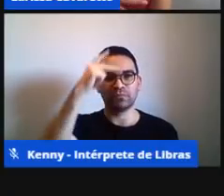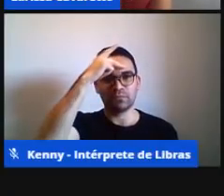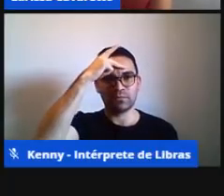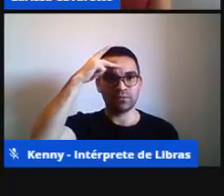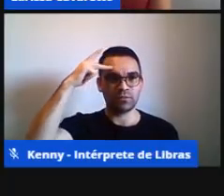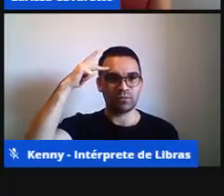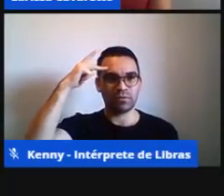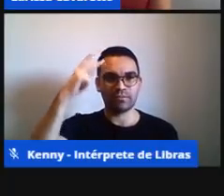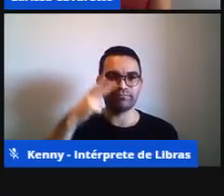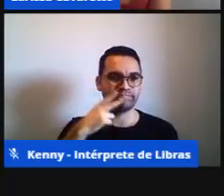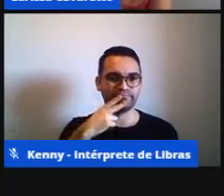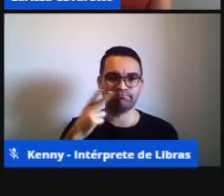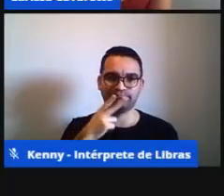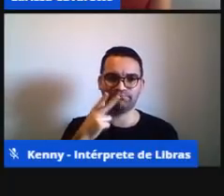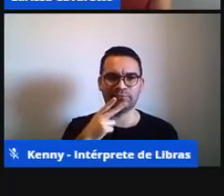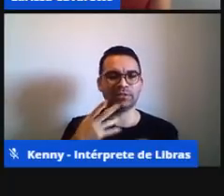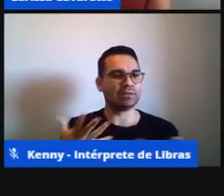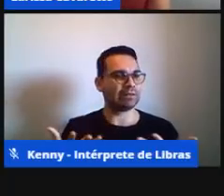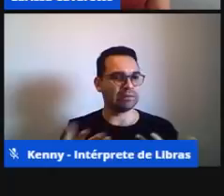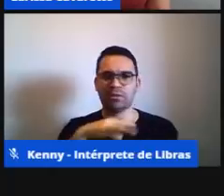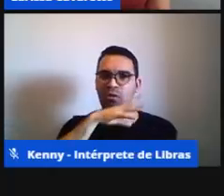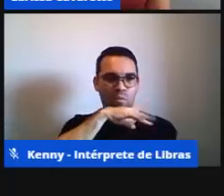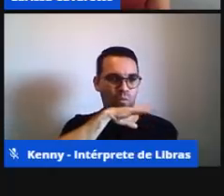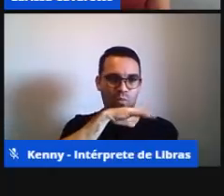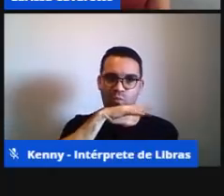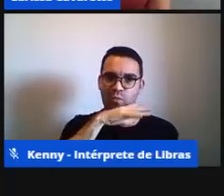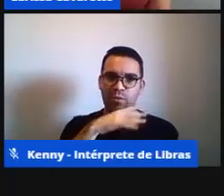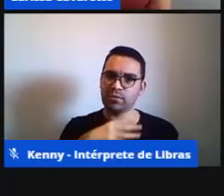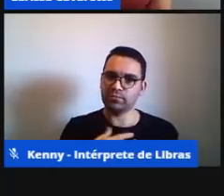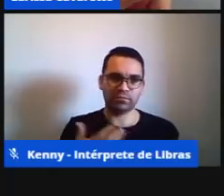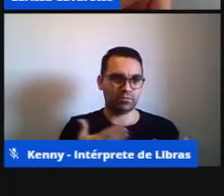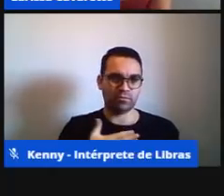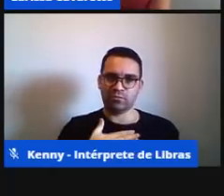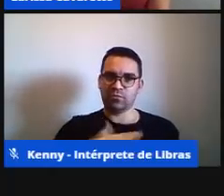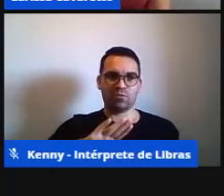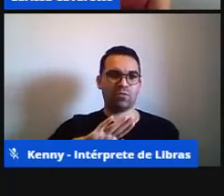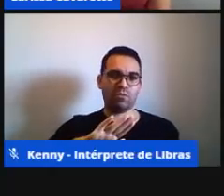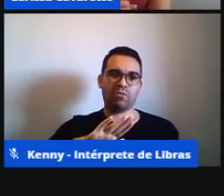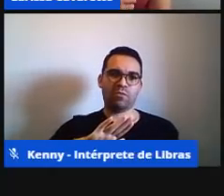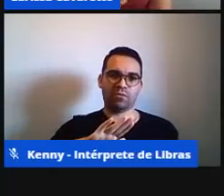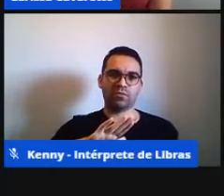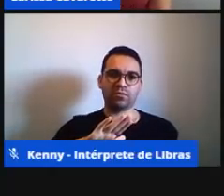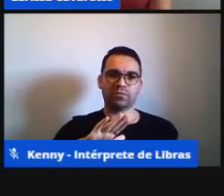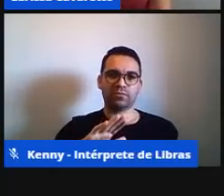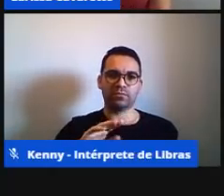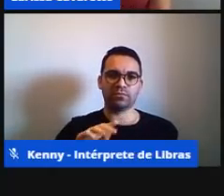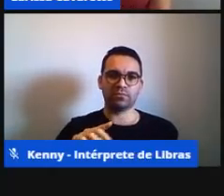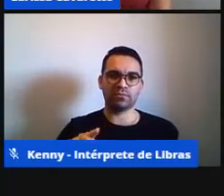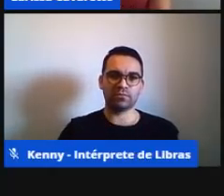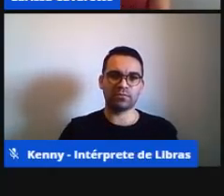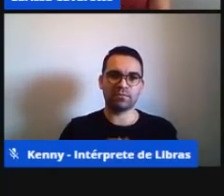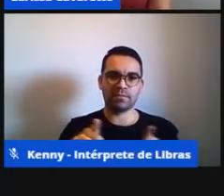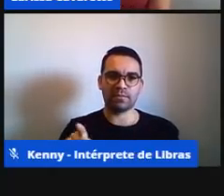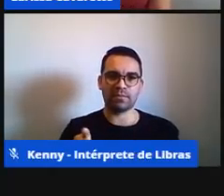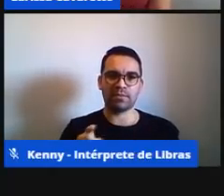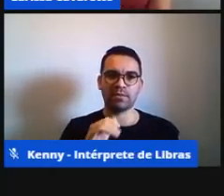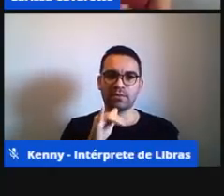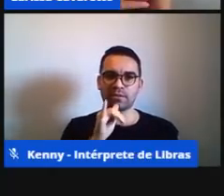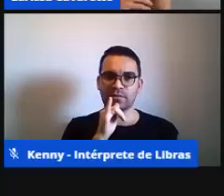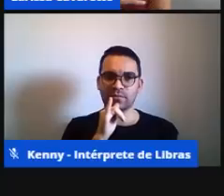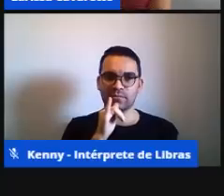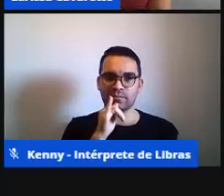extremamente incomodado de estar num ambiente fechado com aquela fumaça toda. Agora, vamos supor que você tem uma pessoa fumando num ambiente externo.